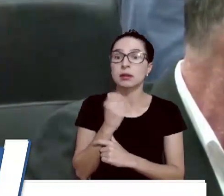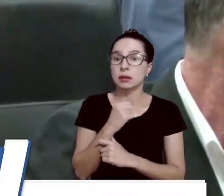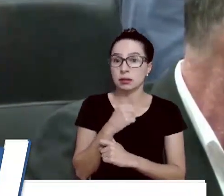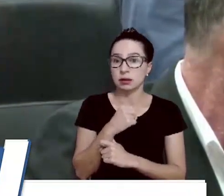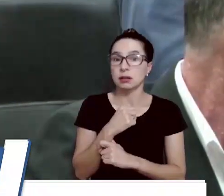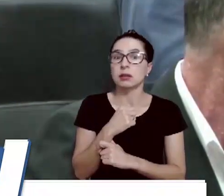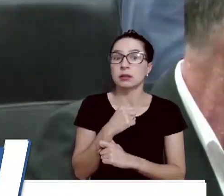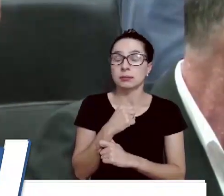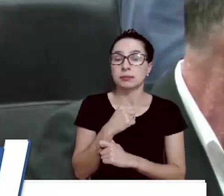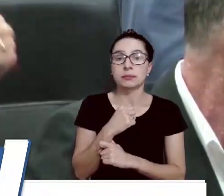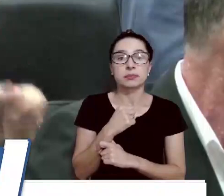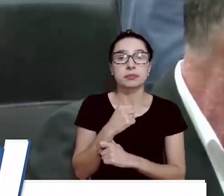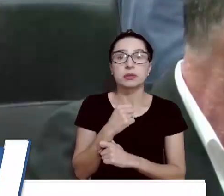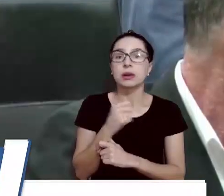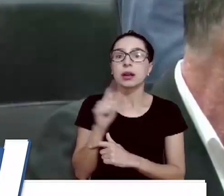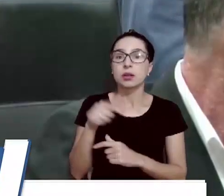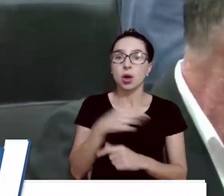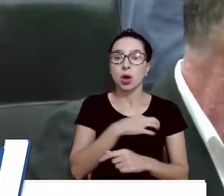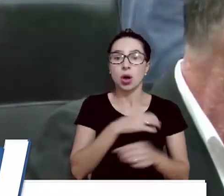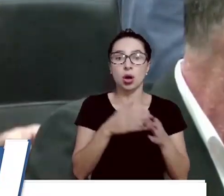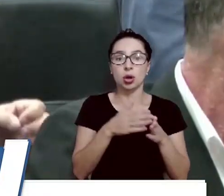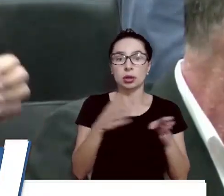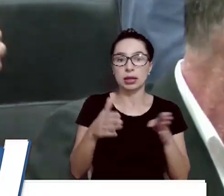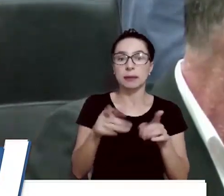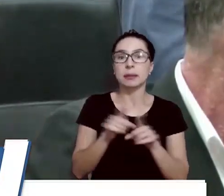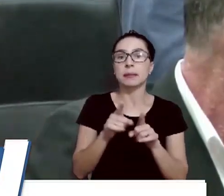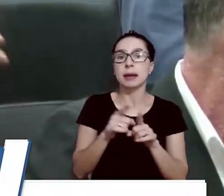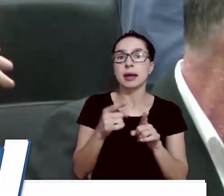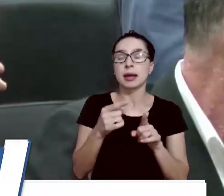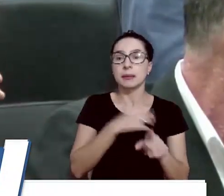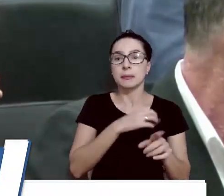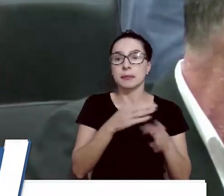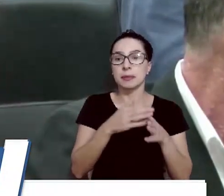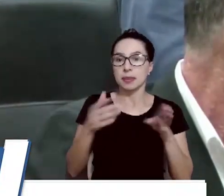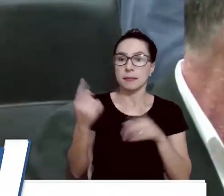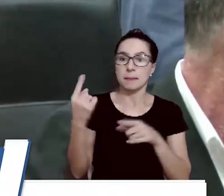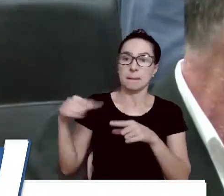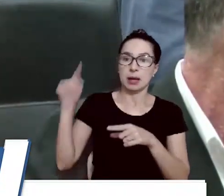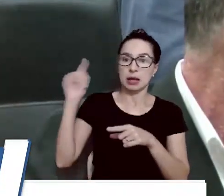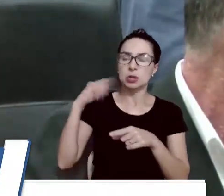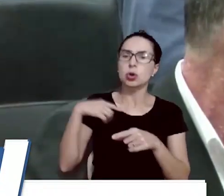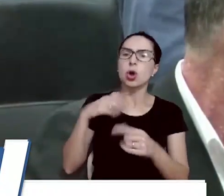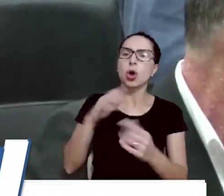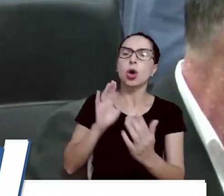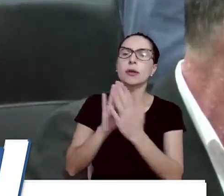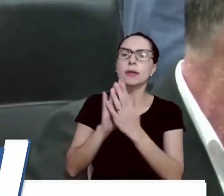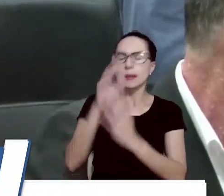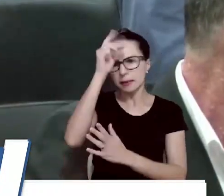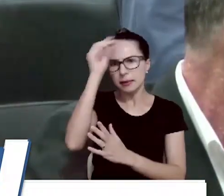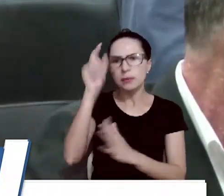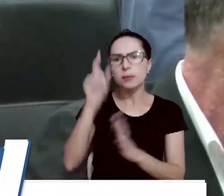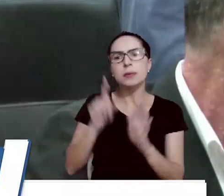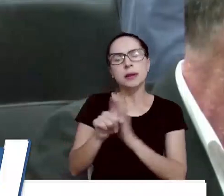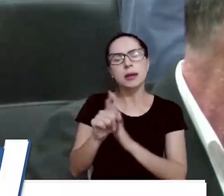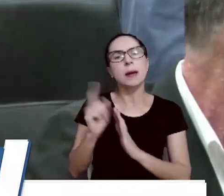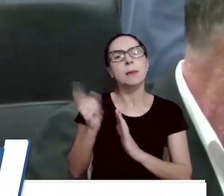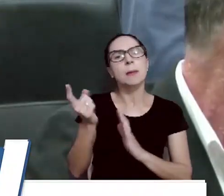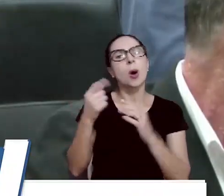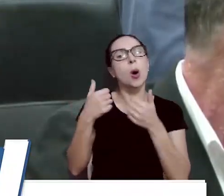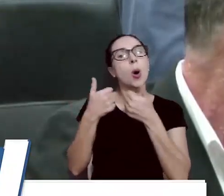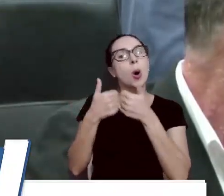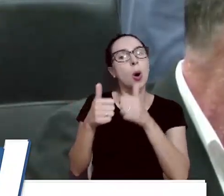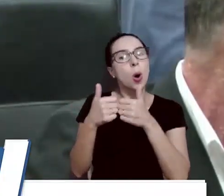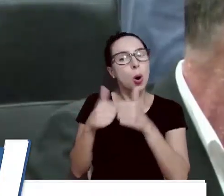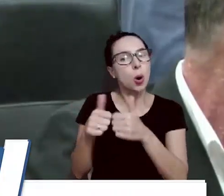Não só esse mandato, no mandato passado, nós sempre procuramos a prefeitura e dissemos o seguinte: transporte